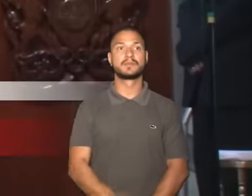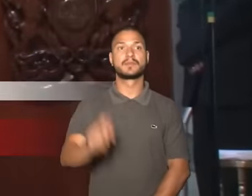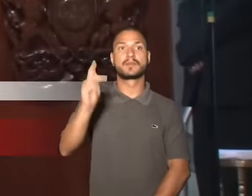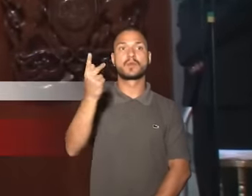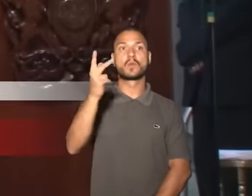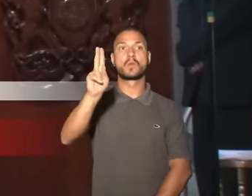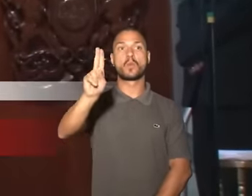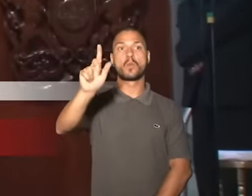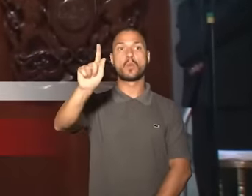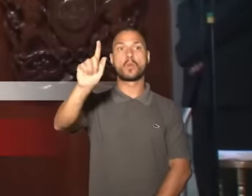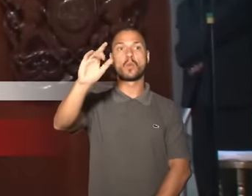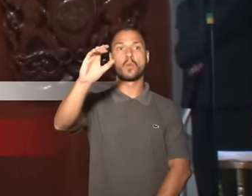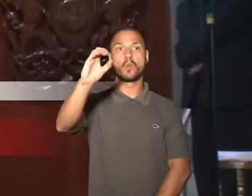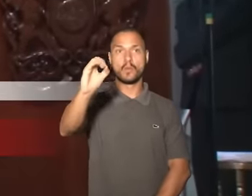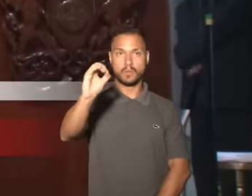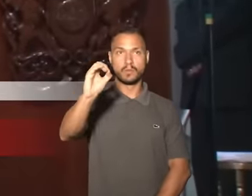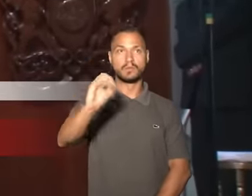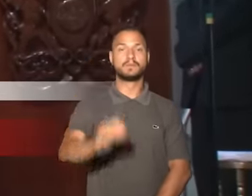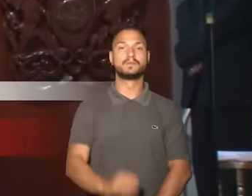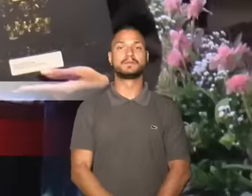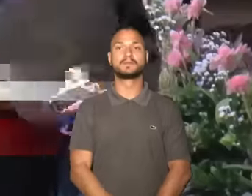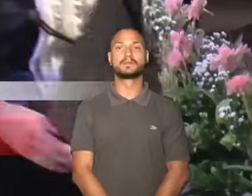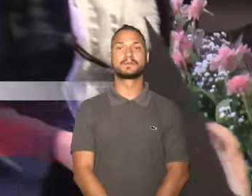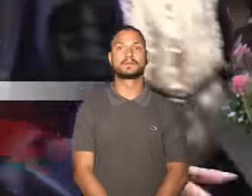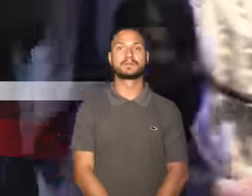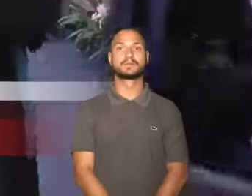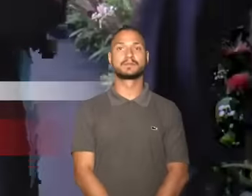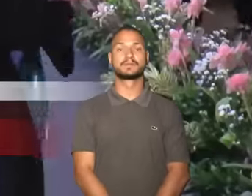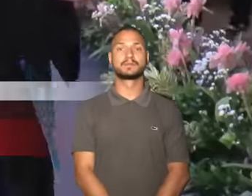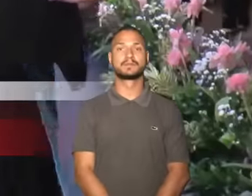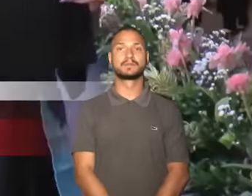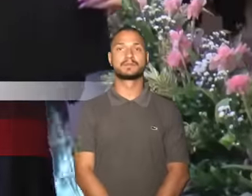Hugo Martins Gomes.